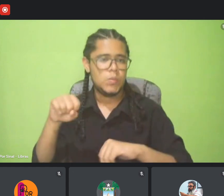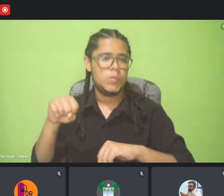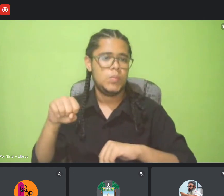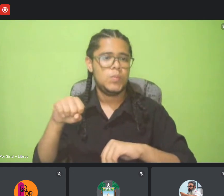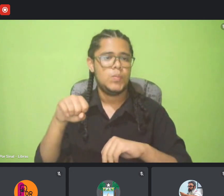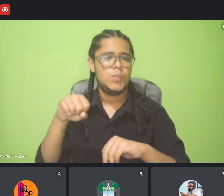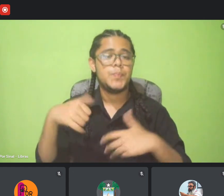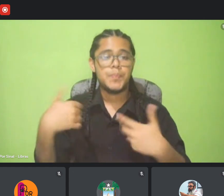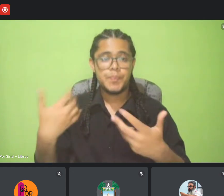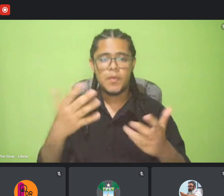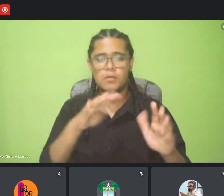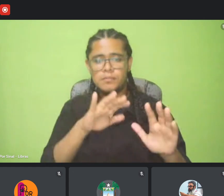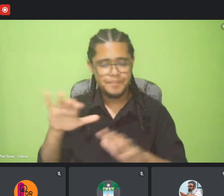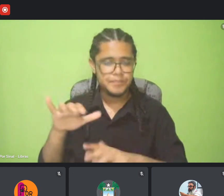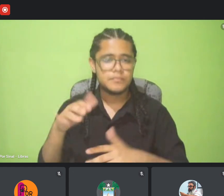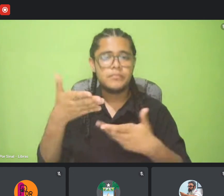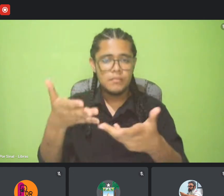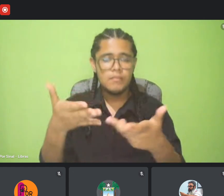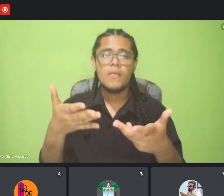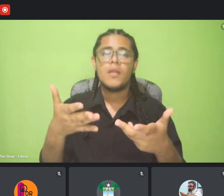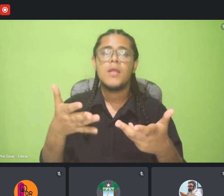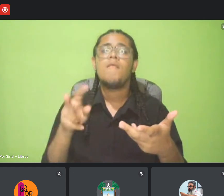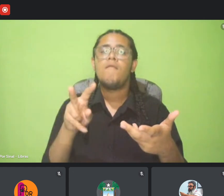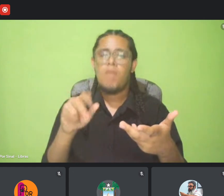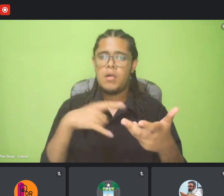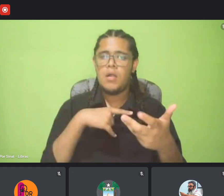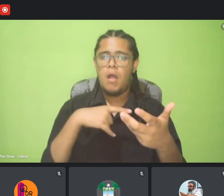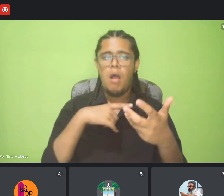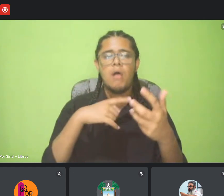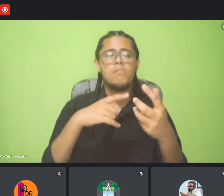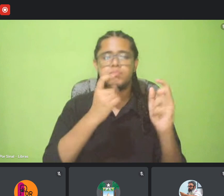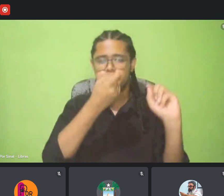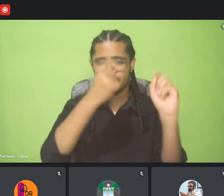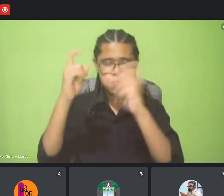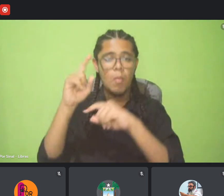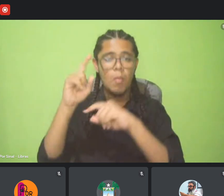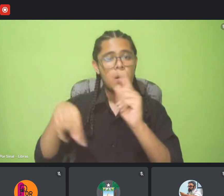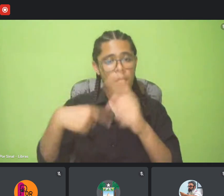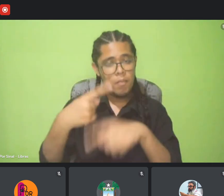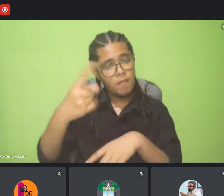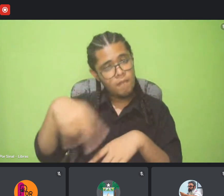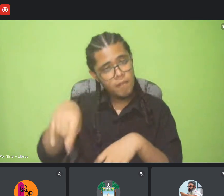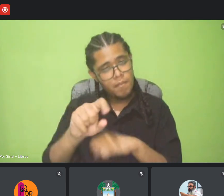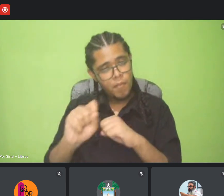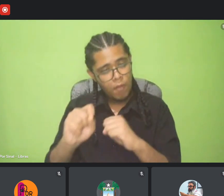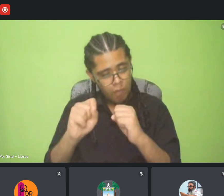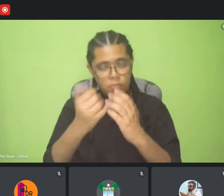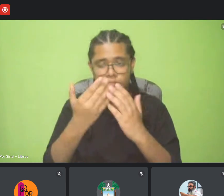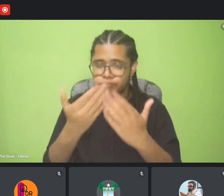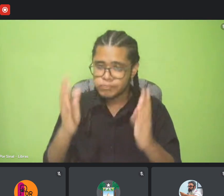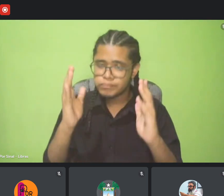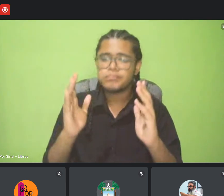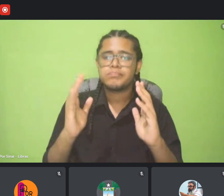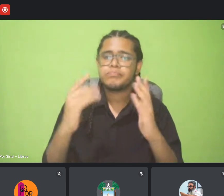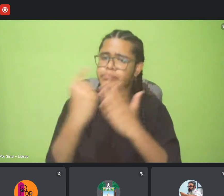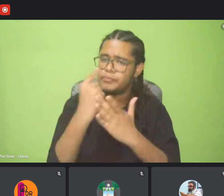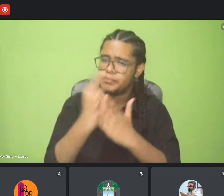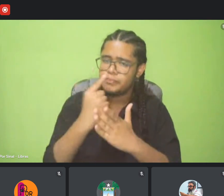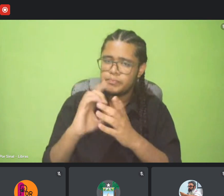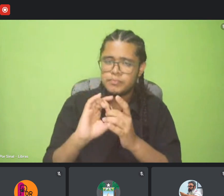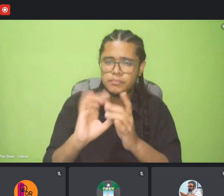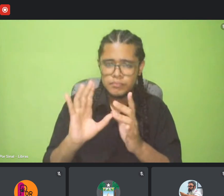a partir disso, a gente abre para as falas de vocês, para que vocês possam trazer considerações também, tá bom?